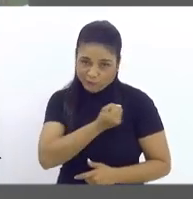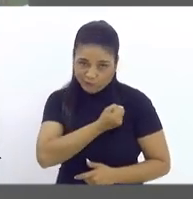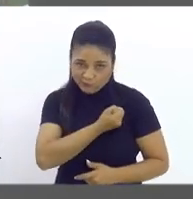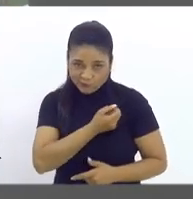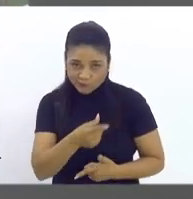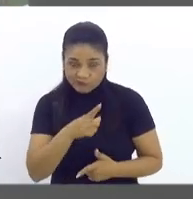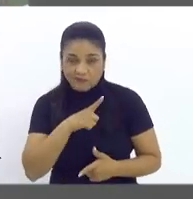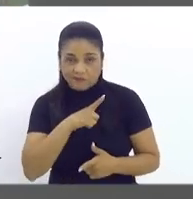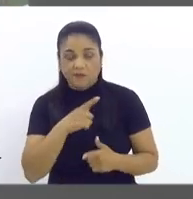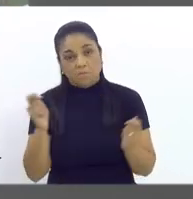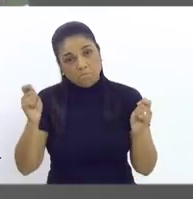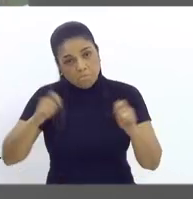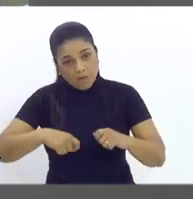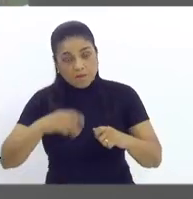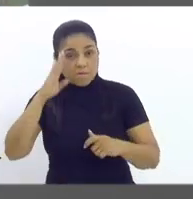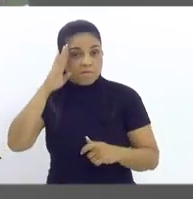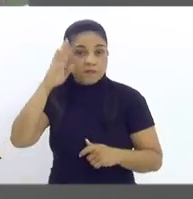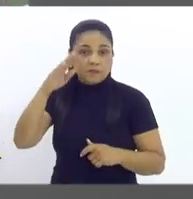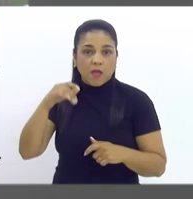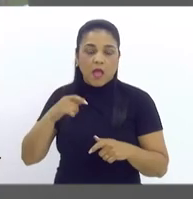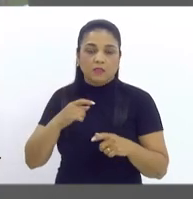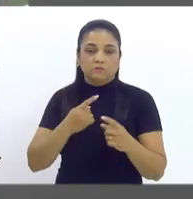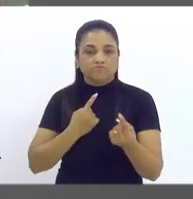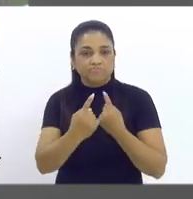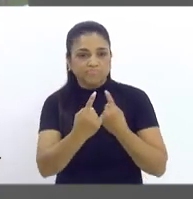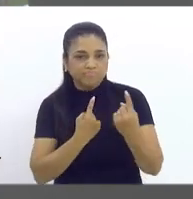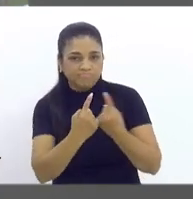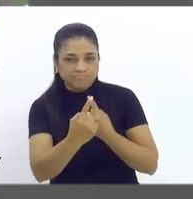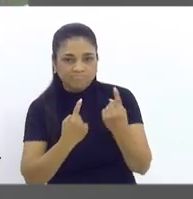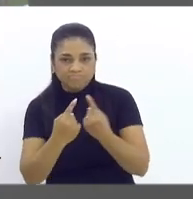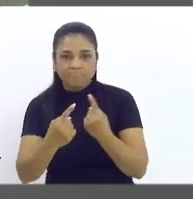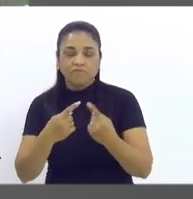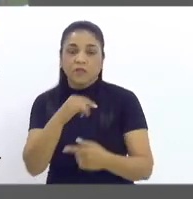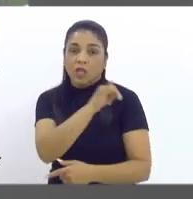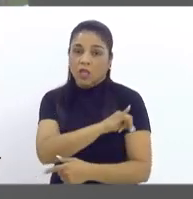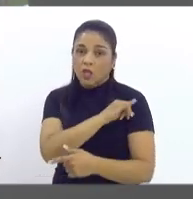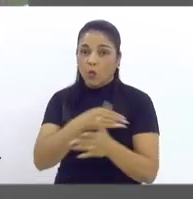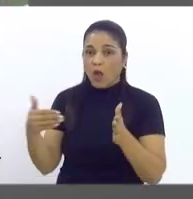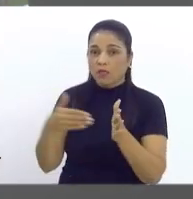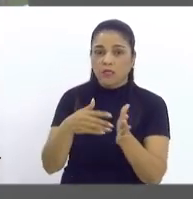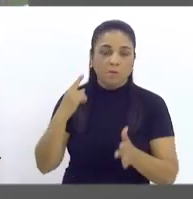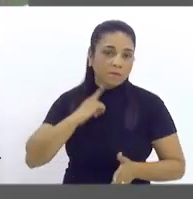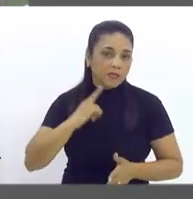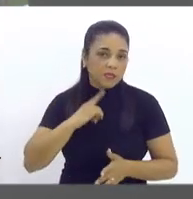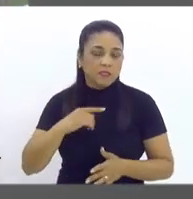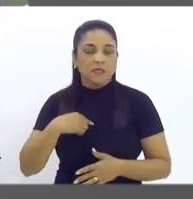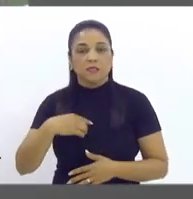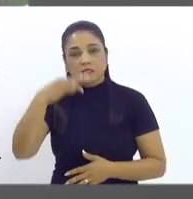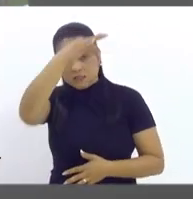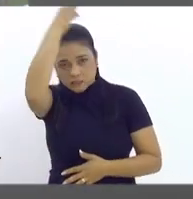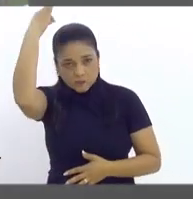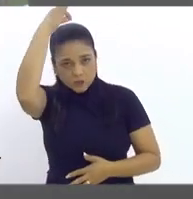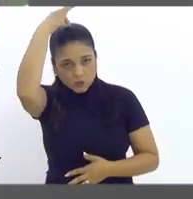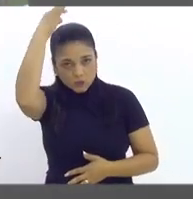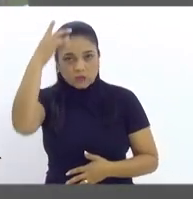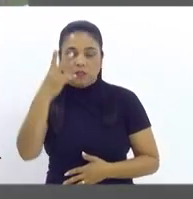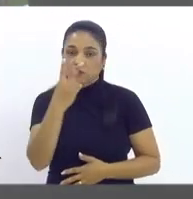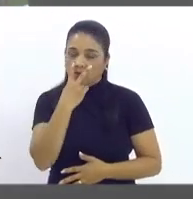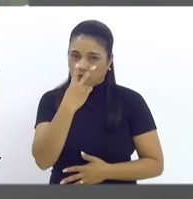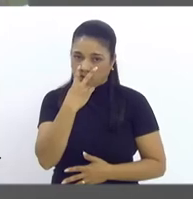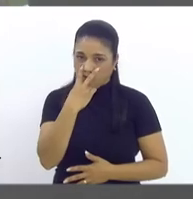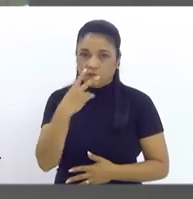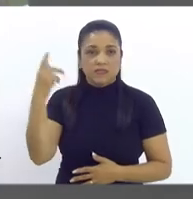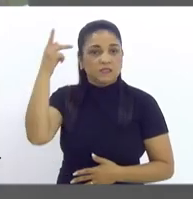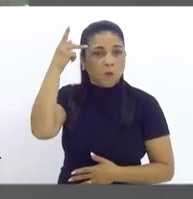possível, dentro das principais rodovias, circular do Rio de Janeiro a Minas, a Espírito Santo e a São Paulo, somente rodando com